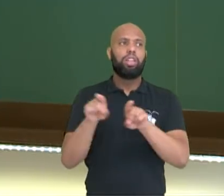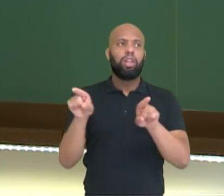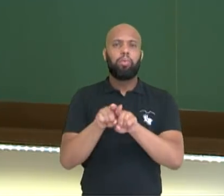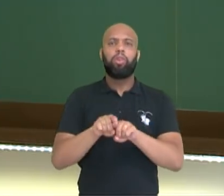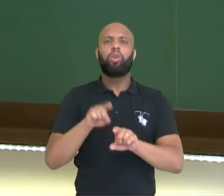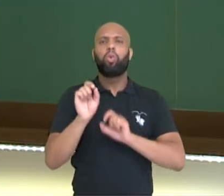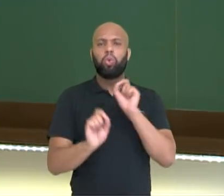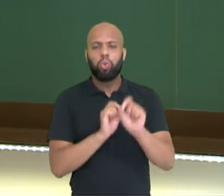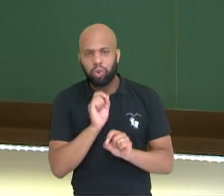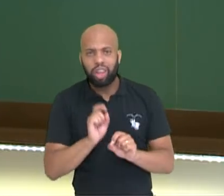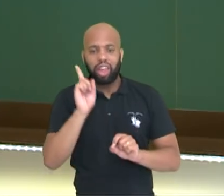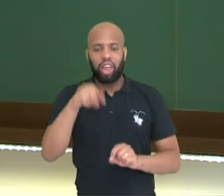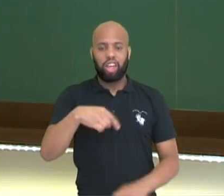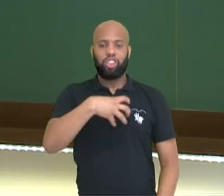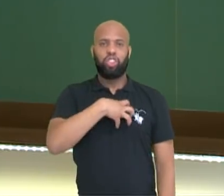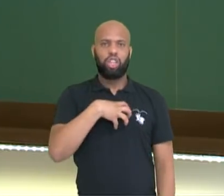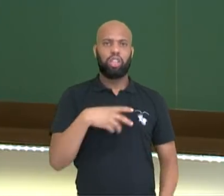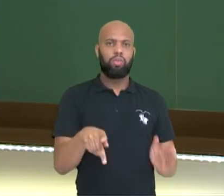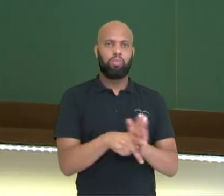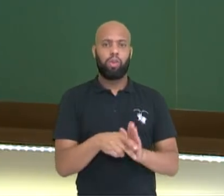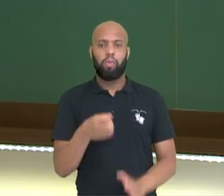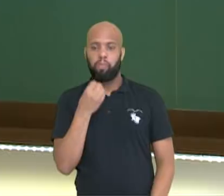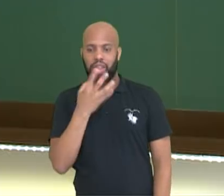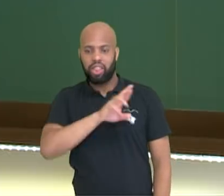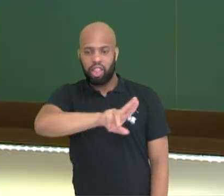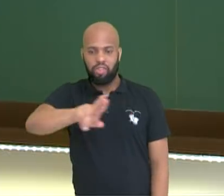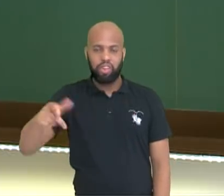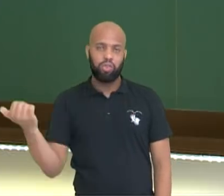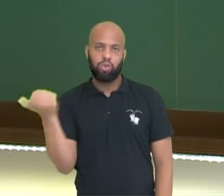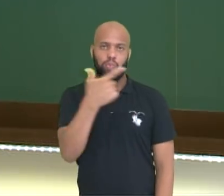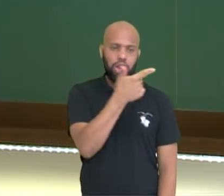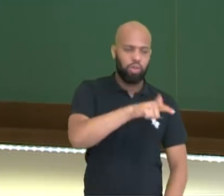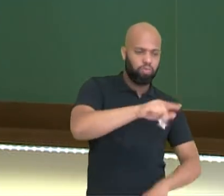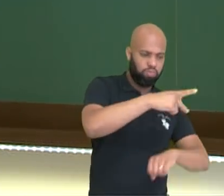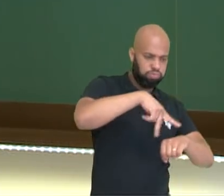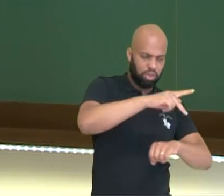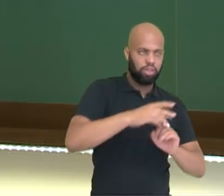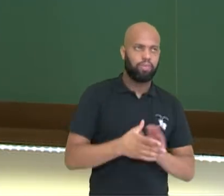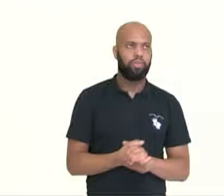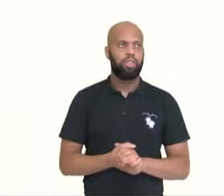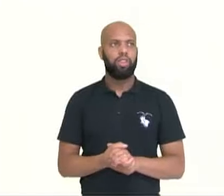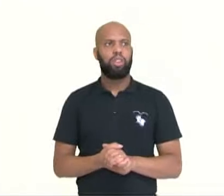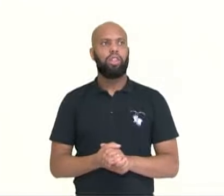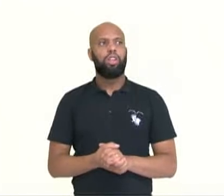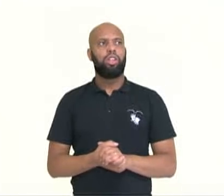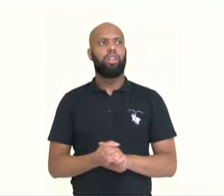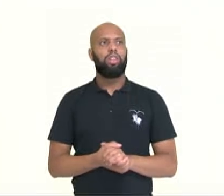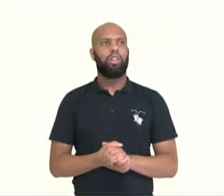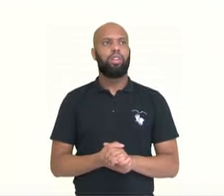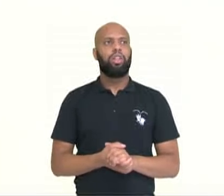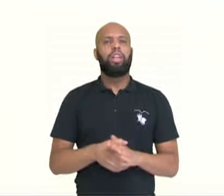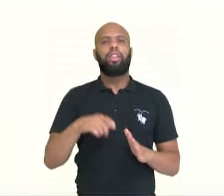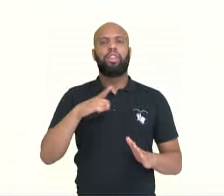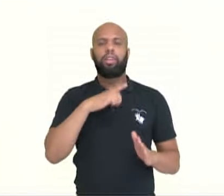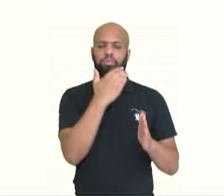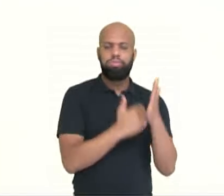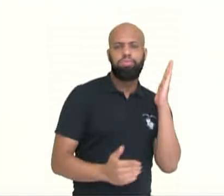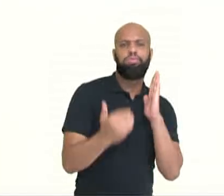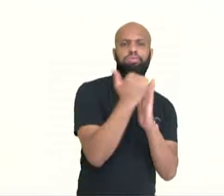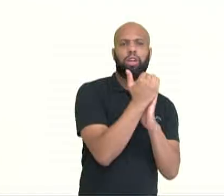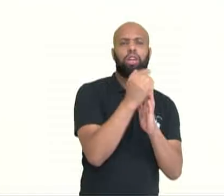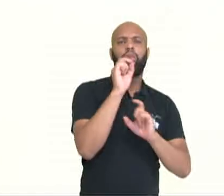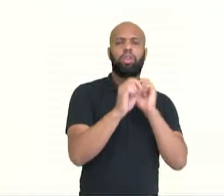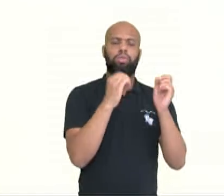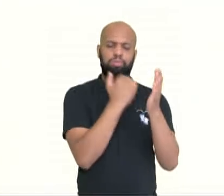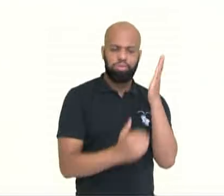o coloca numa posição de vantagem perante as outras nações. E olhando ali na tela, ó, nós temos a sua soberania. O